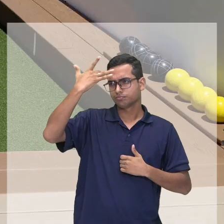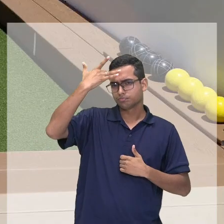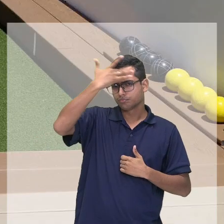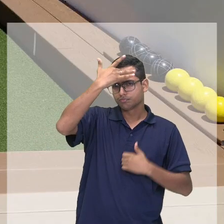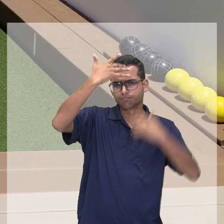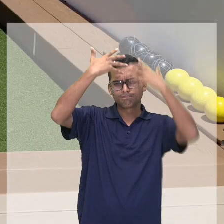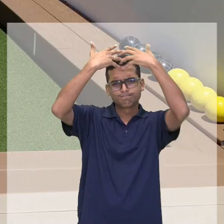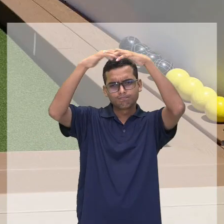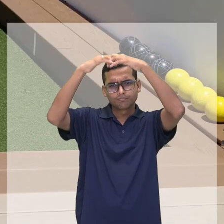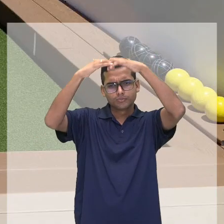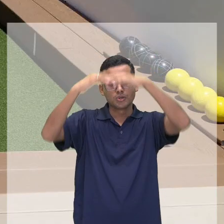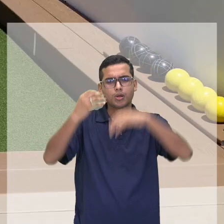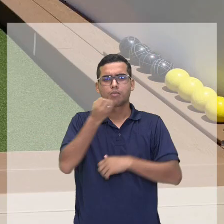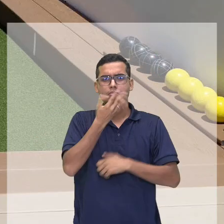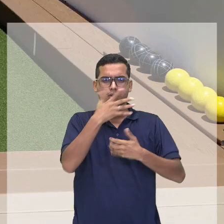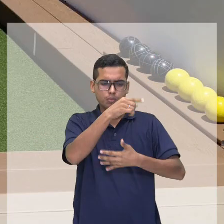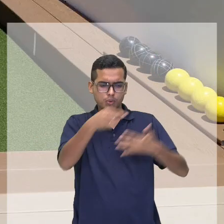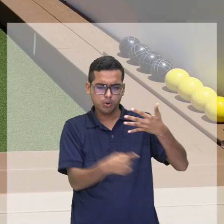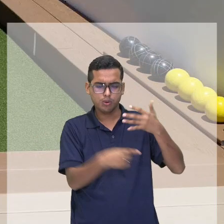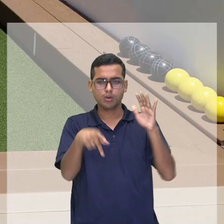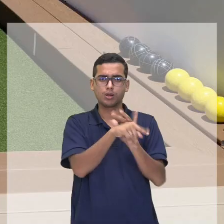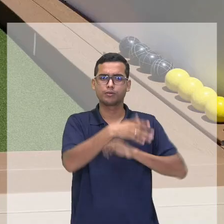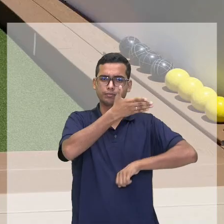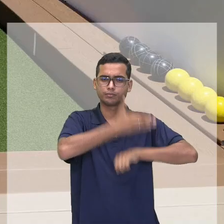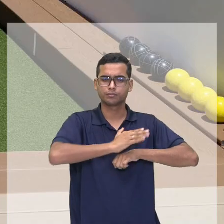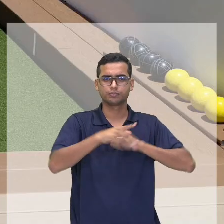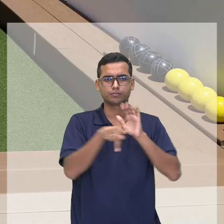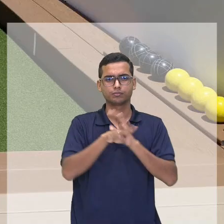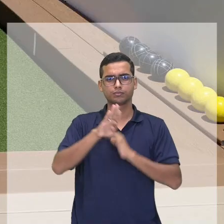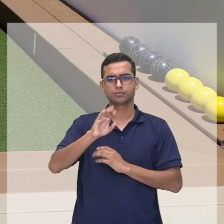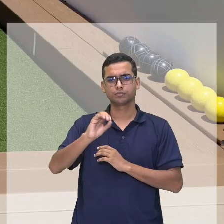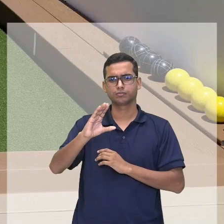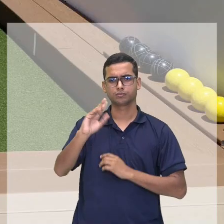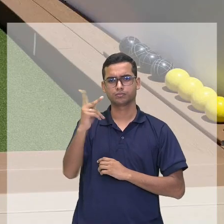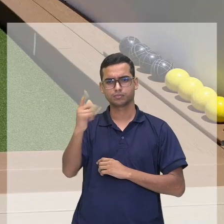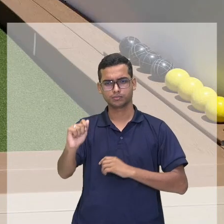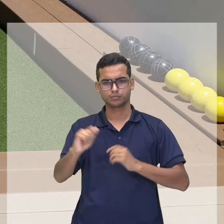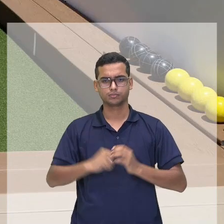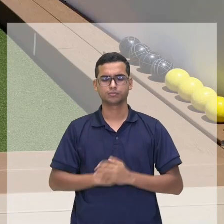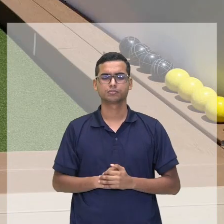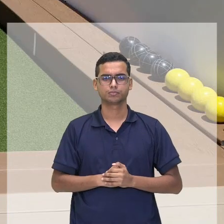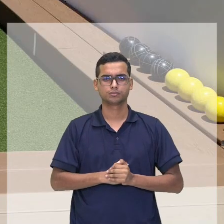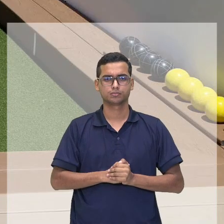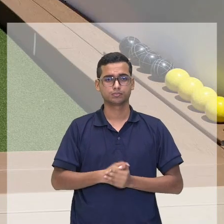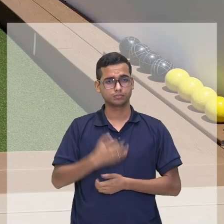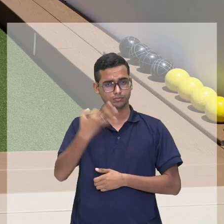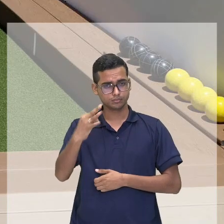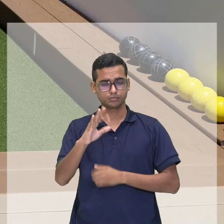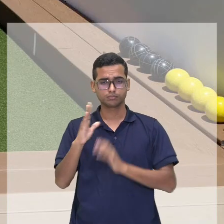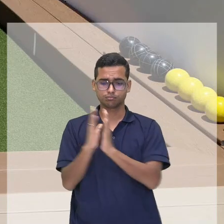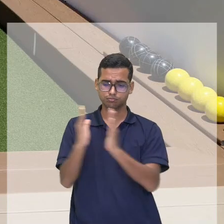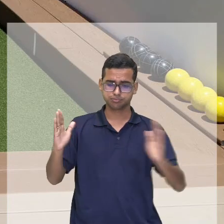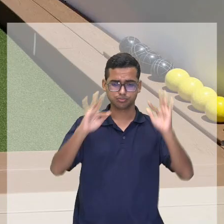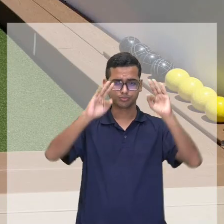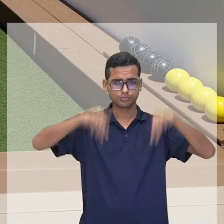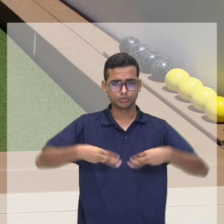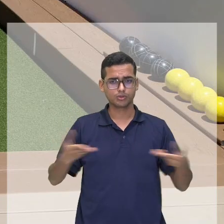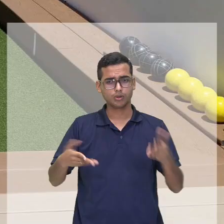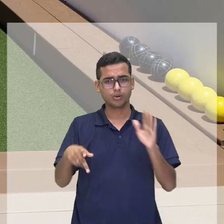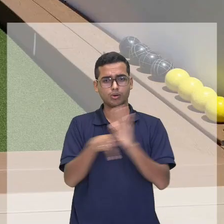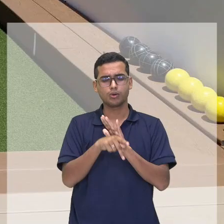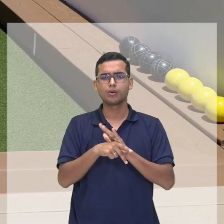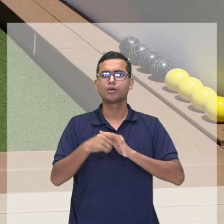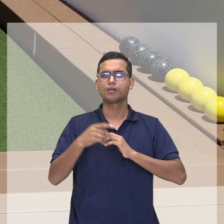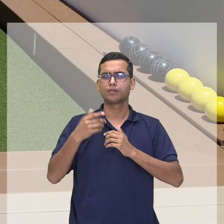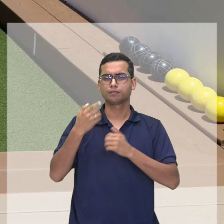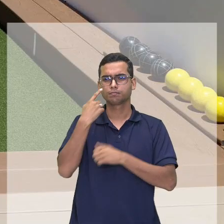Então, esses são os benefícios da prática da bocha. Muito bem, então aqui a gente finalizou essa parte do jogo da